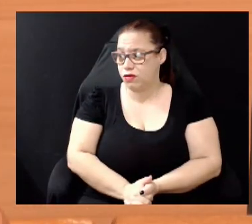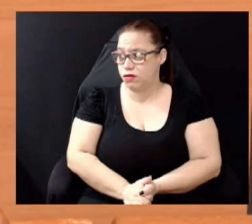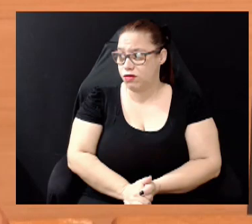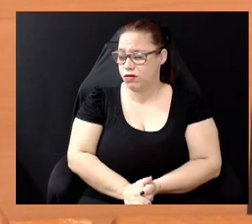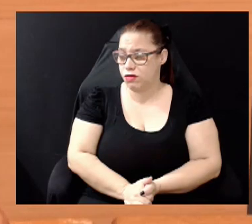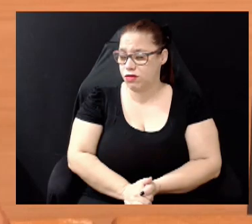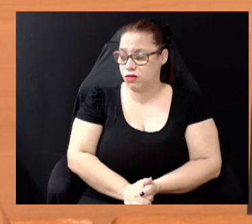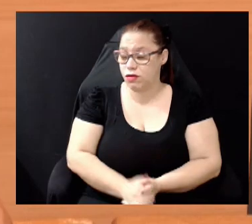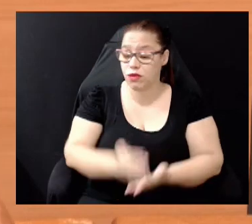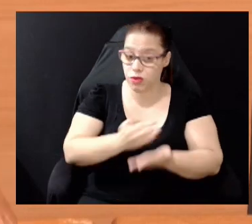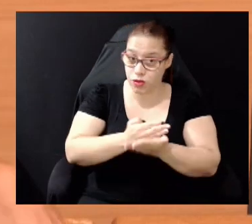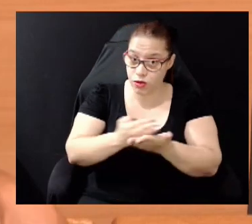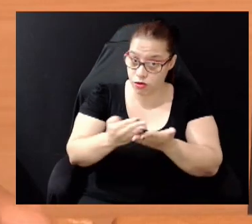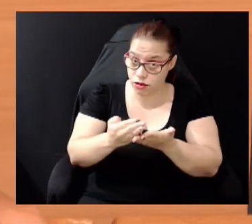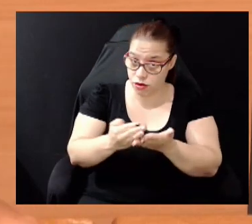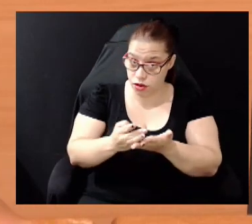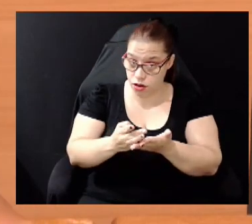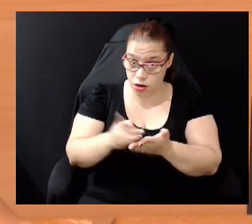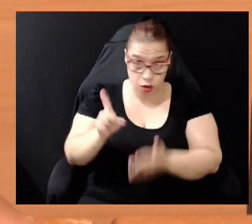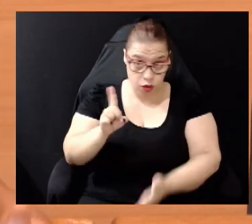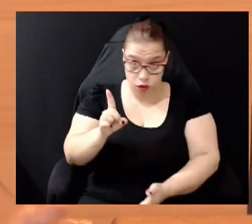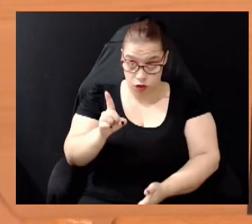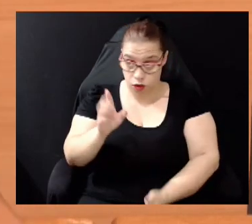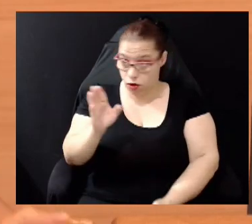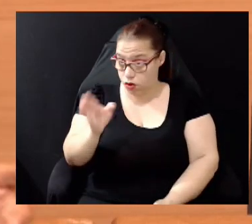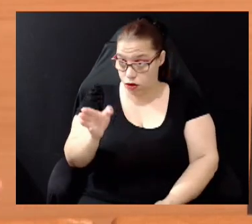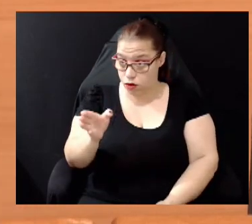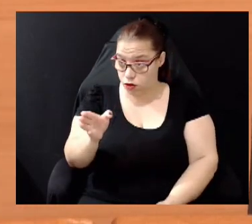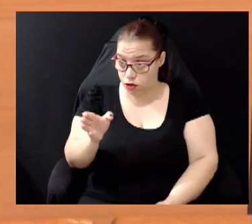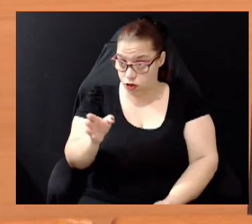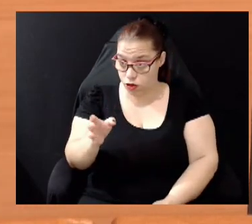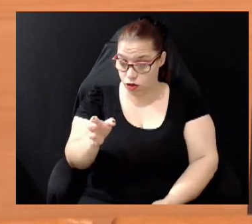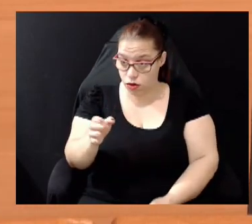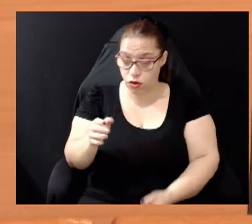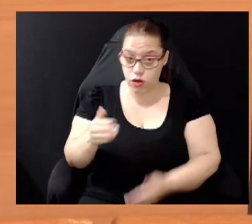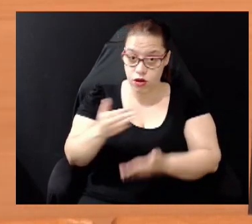inicia não quando você está já, né, empregada, mas começa